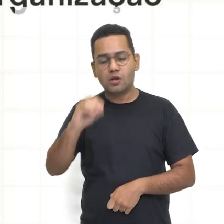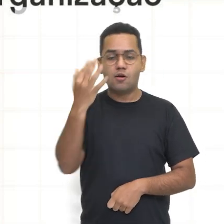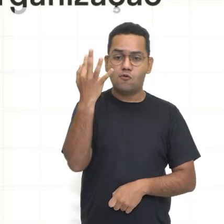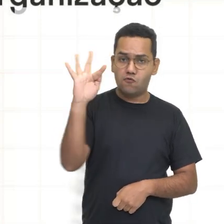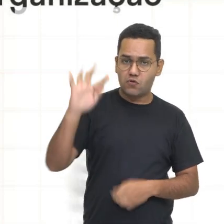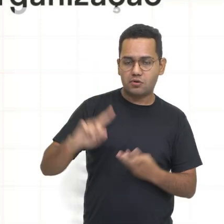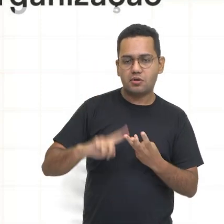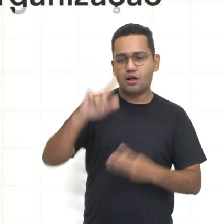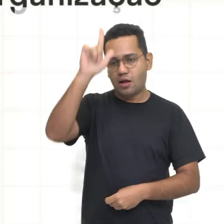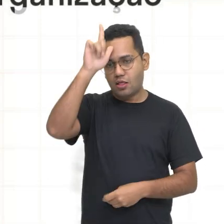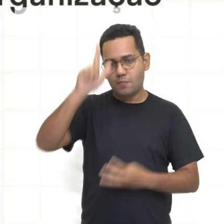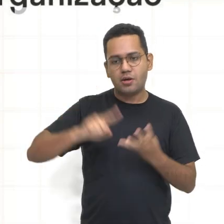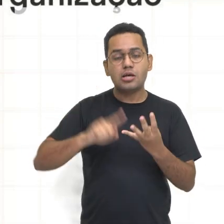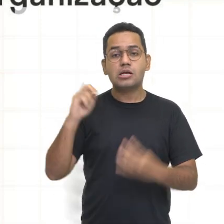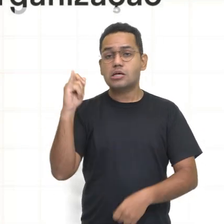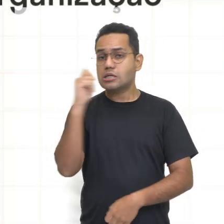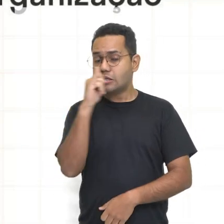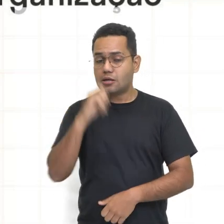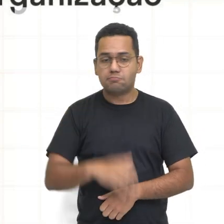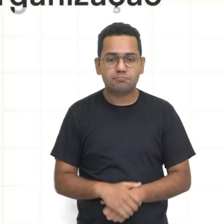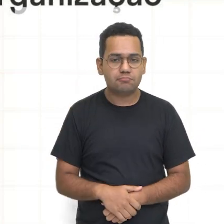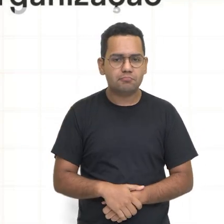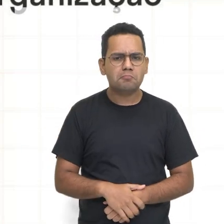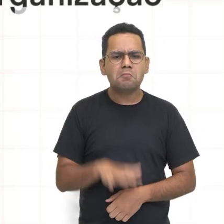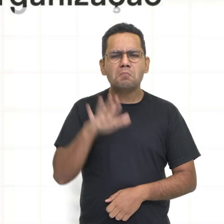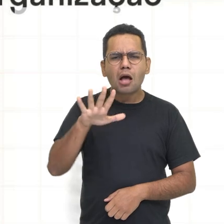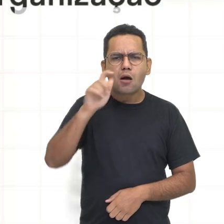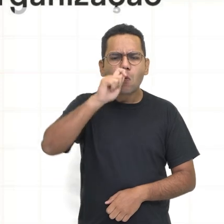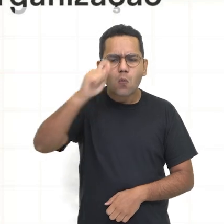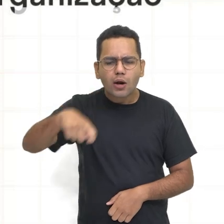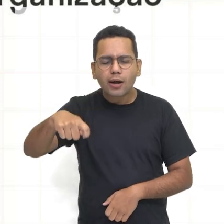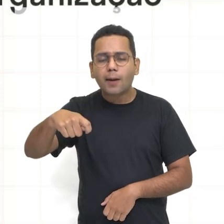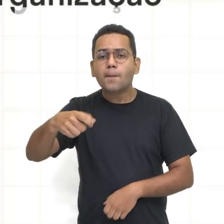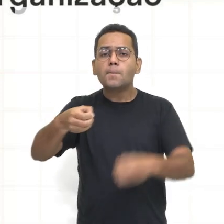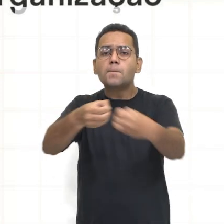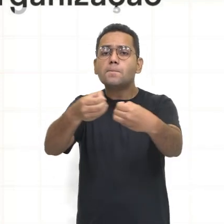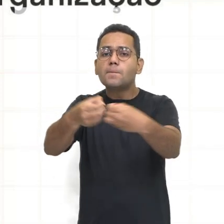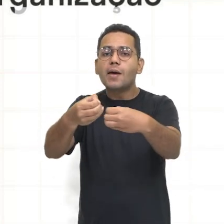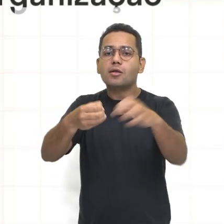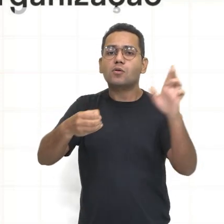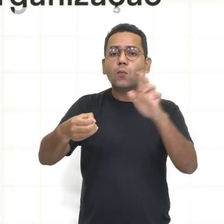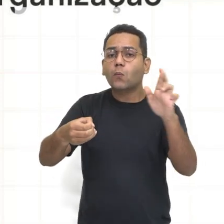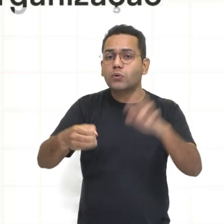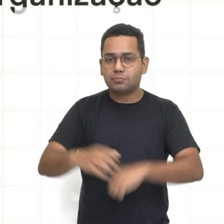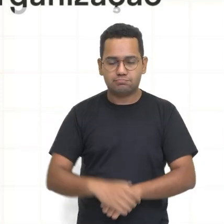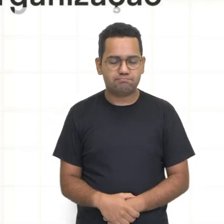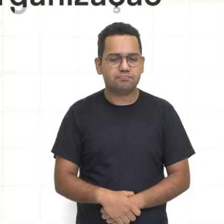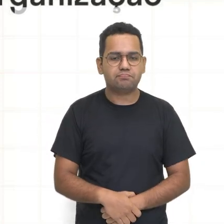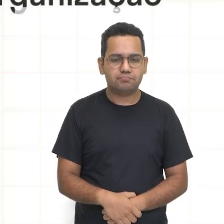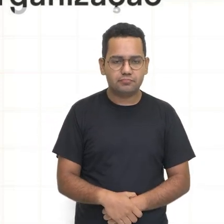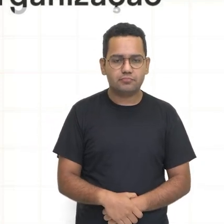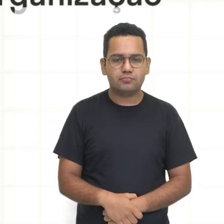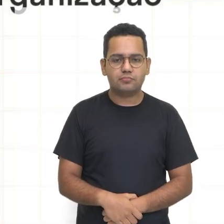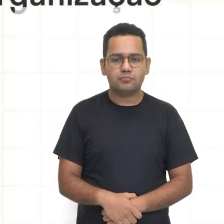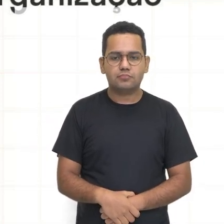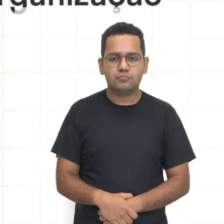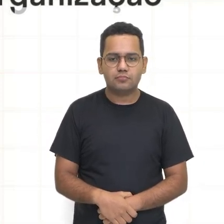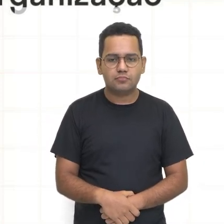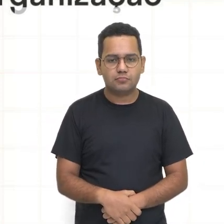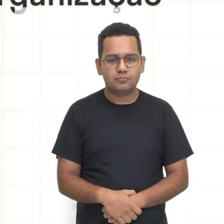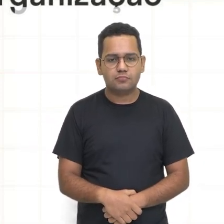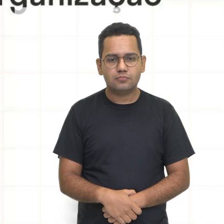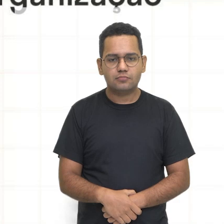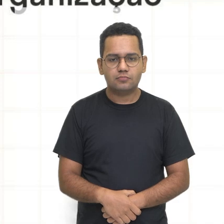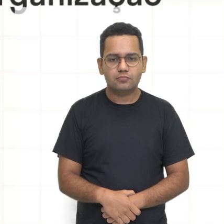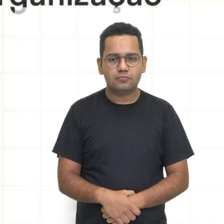França, Alemanha e Itália. Lembrando que a Ucrânia é um território que fica bem próximo à Rússia. E